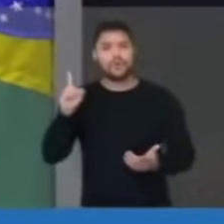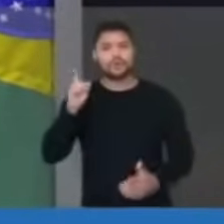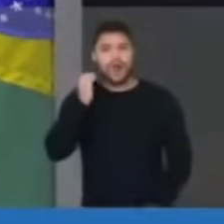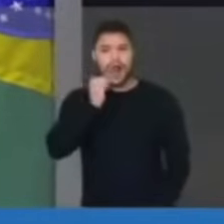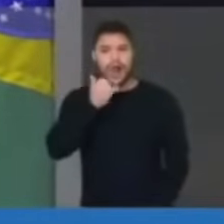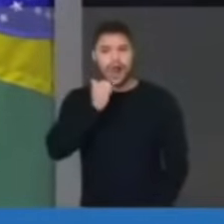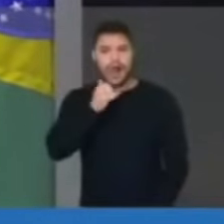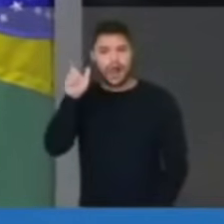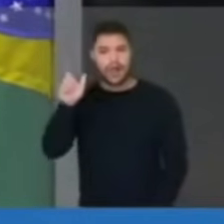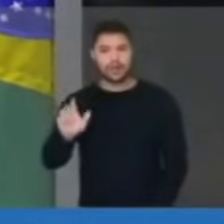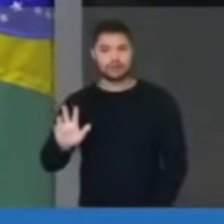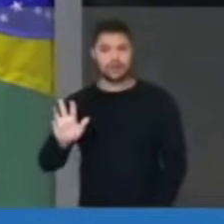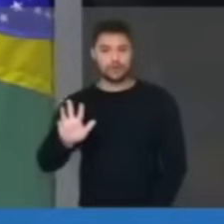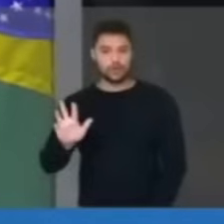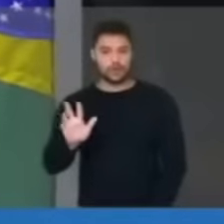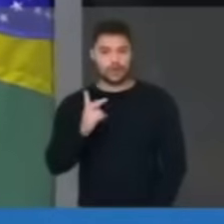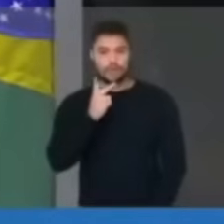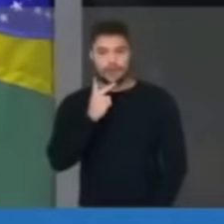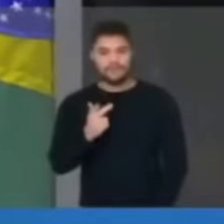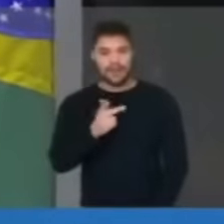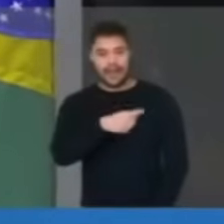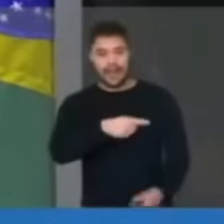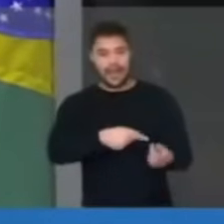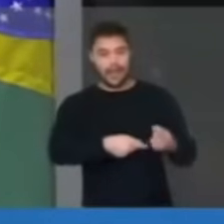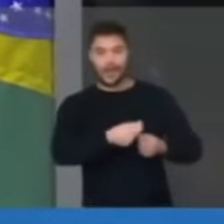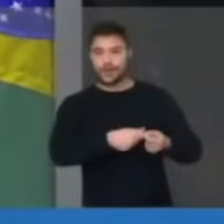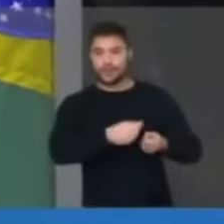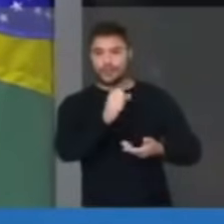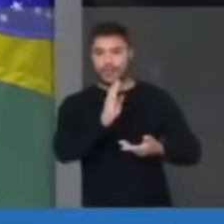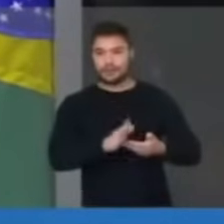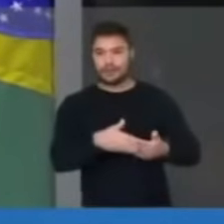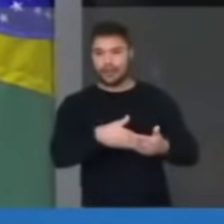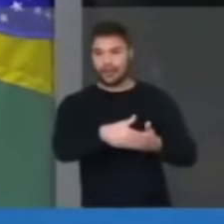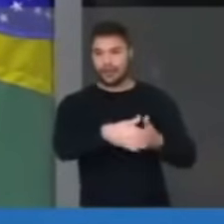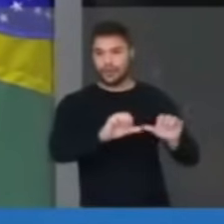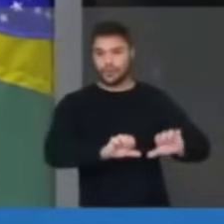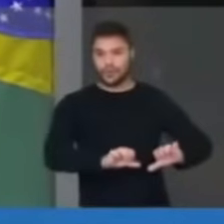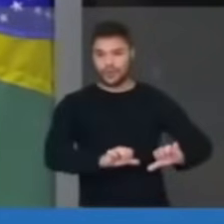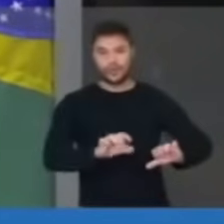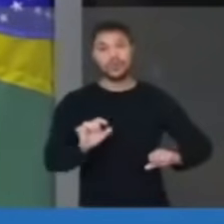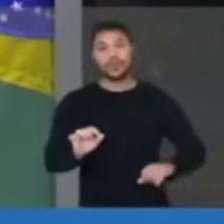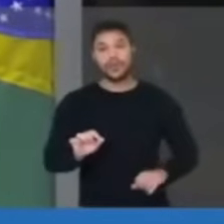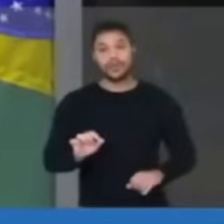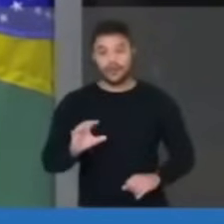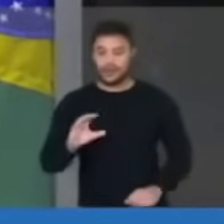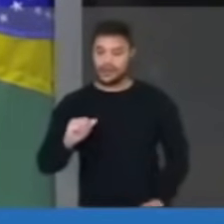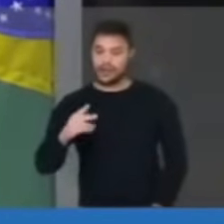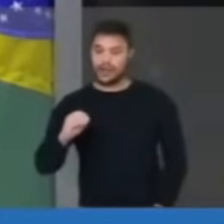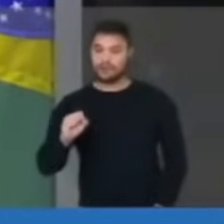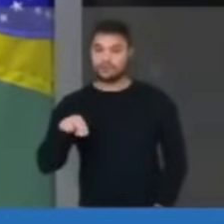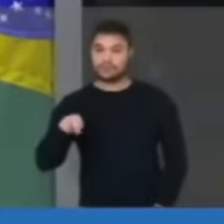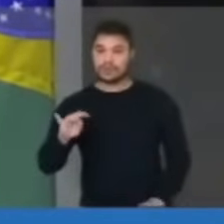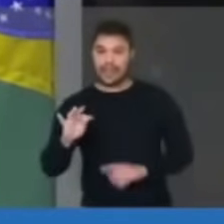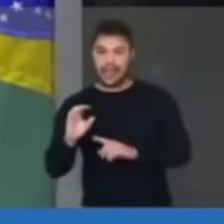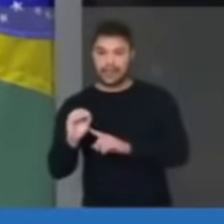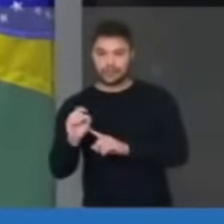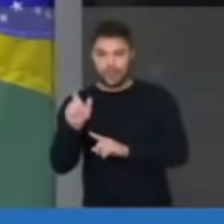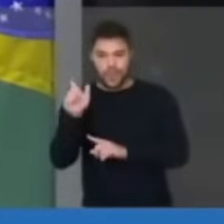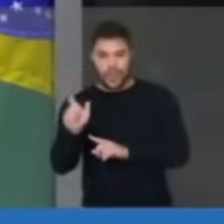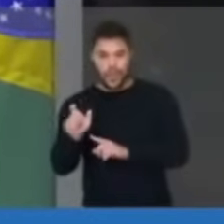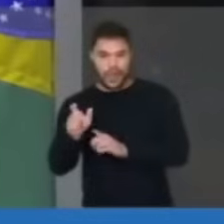para justificar o desastre econômico que se avizinha? Que Campos Neto é um